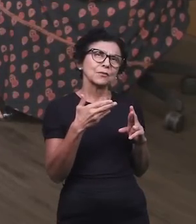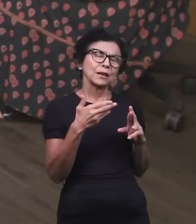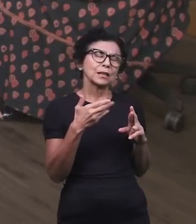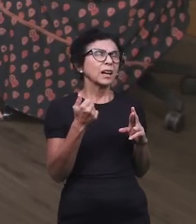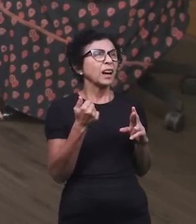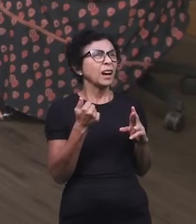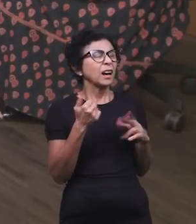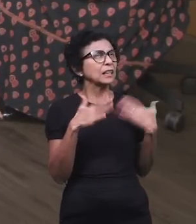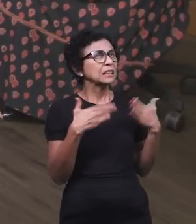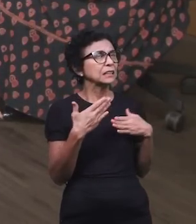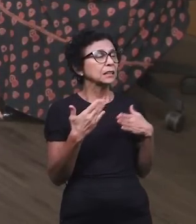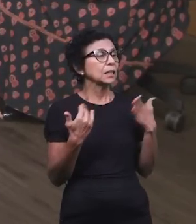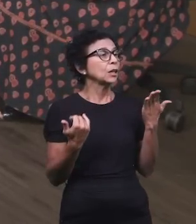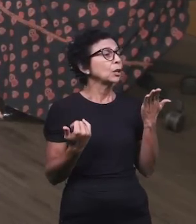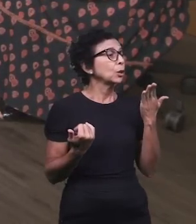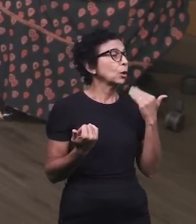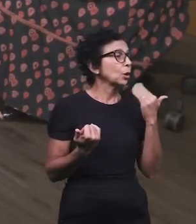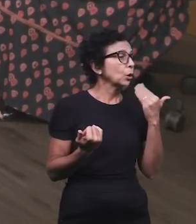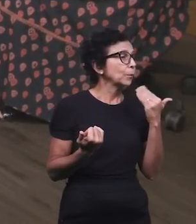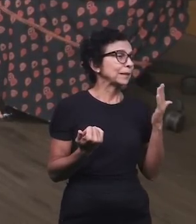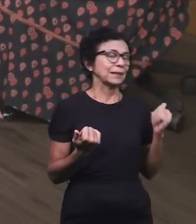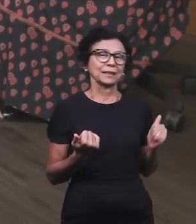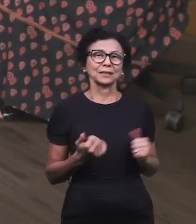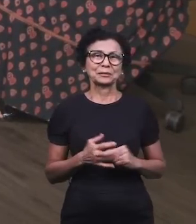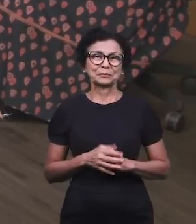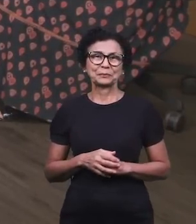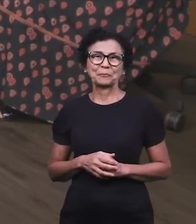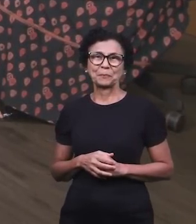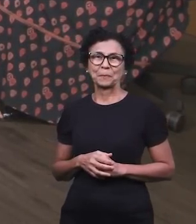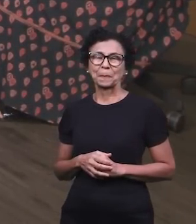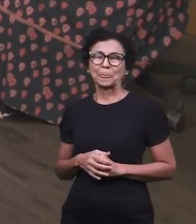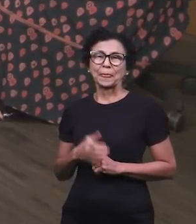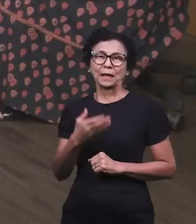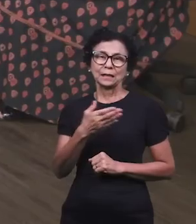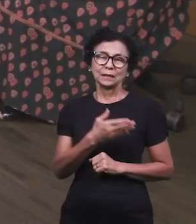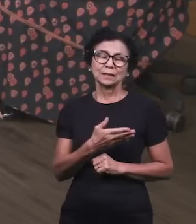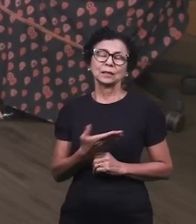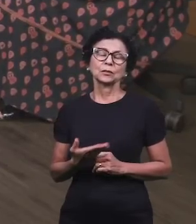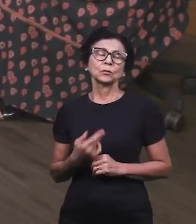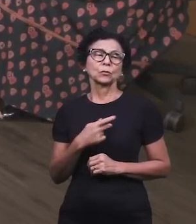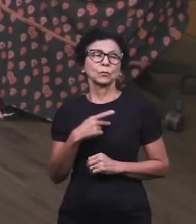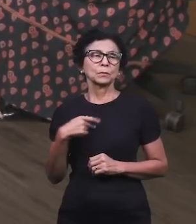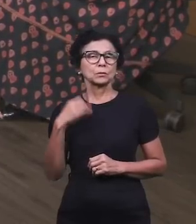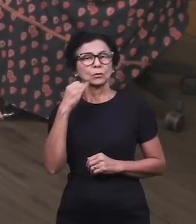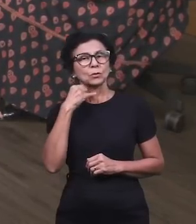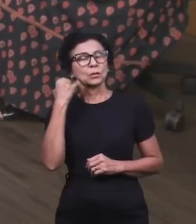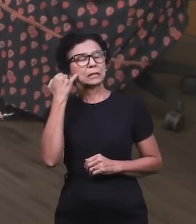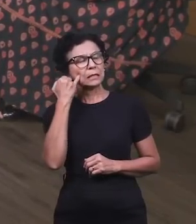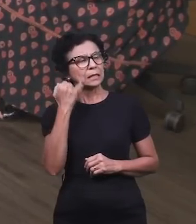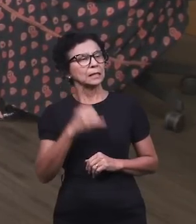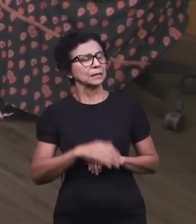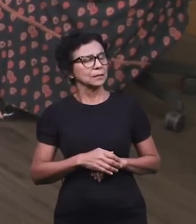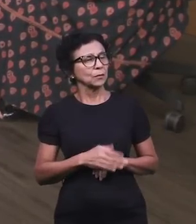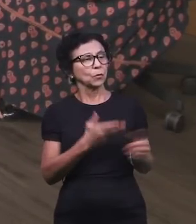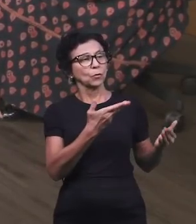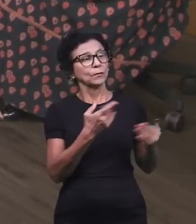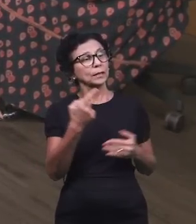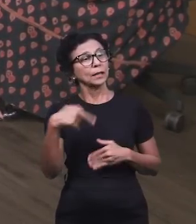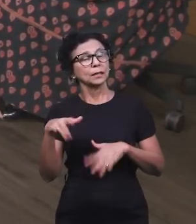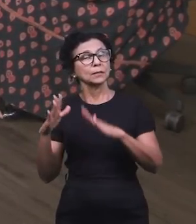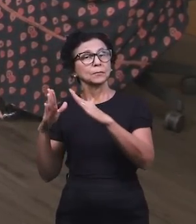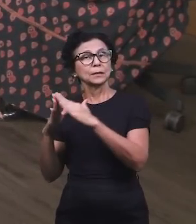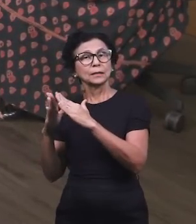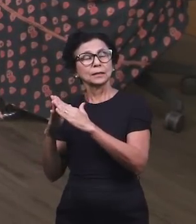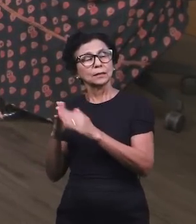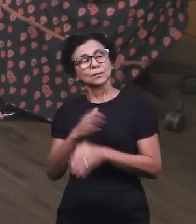compartilhar com ele um momento, dizer assim, vamos lá em casa, nós vamos almoçar, nós vamos jantar, nós vamos tomar um café, não é? Então, mas